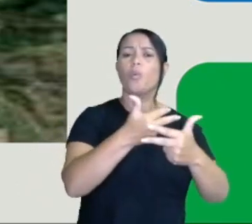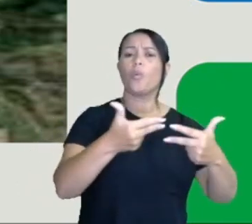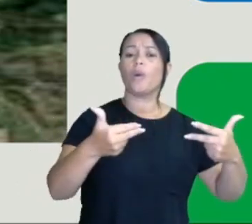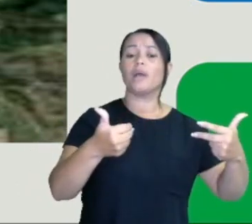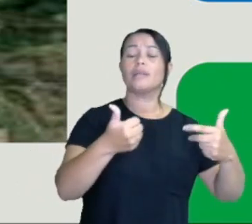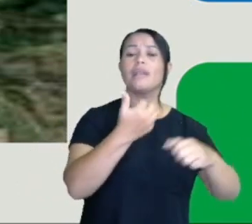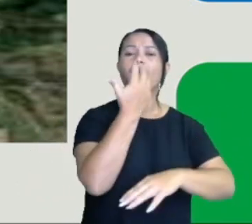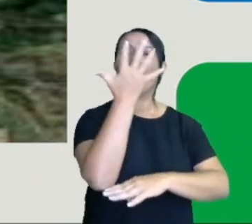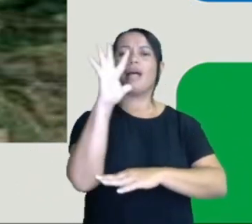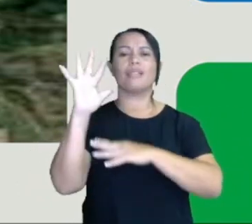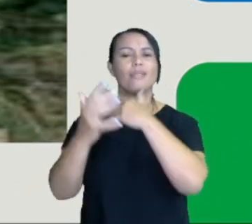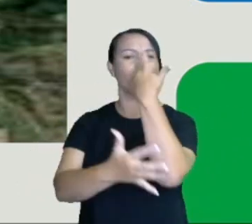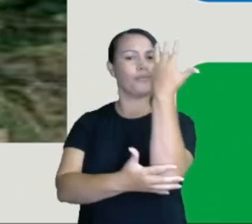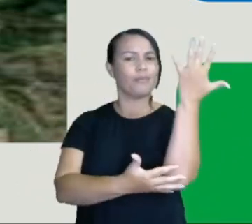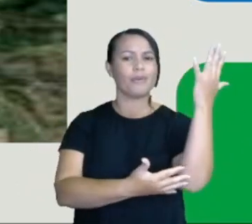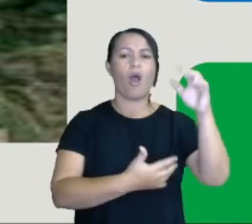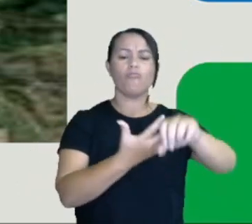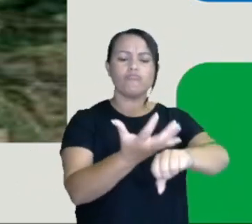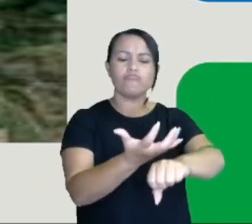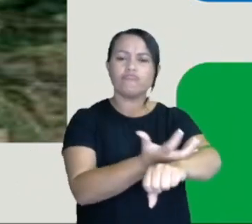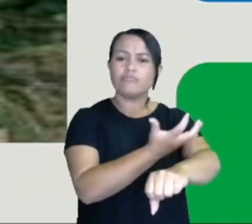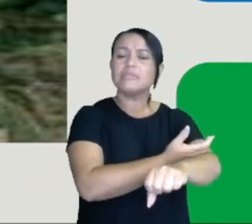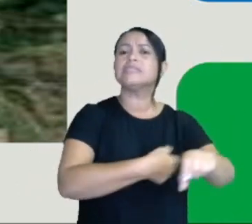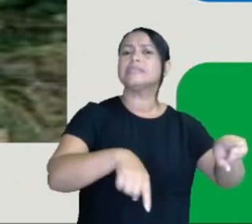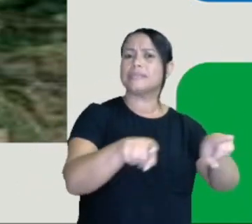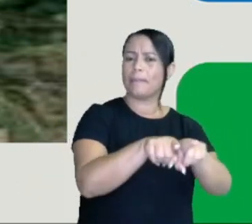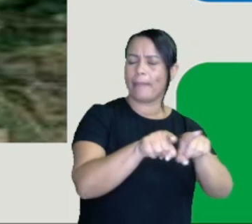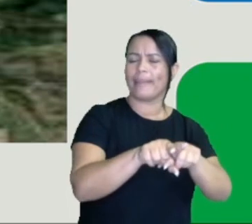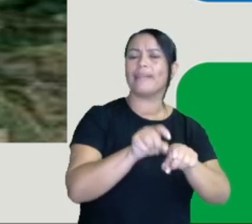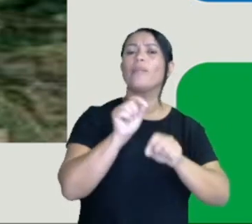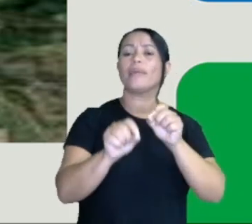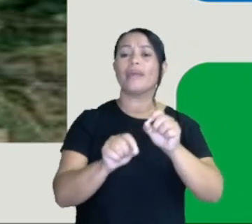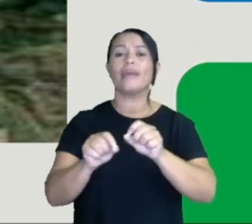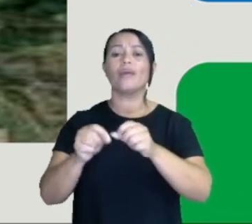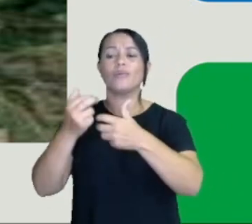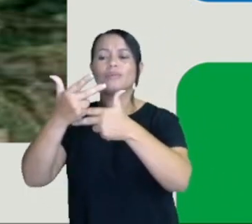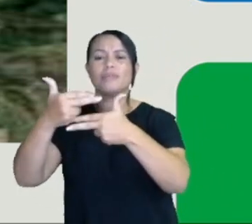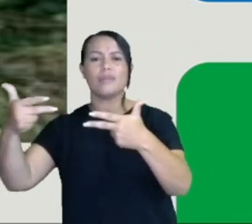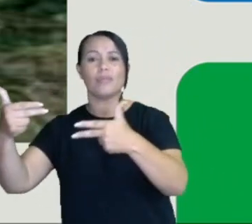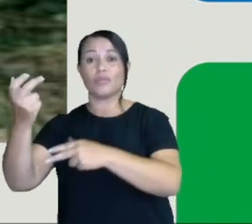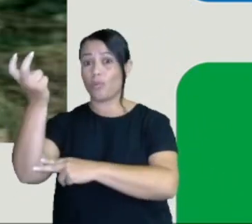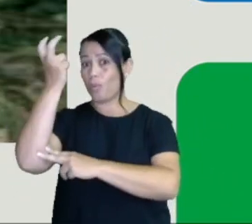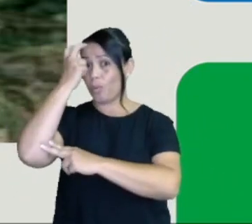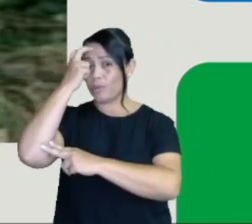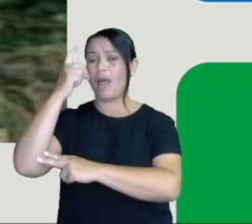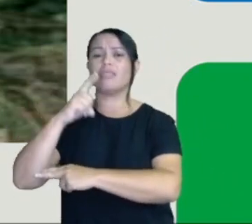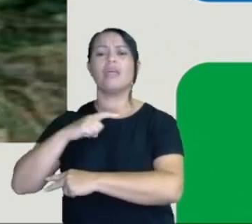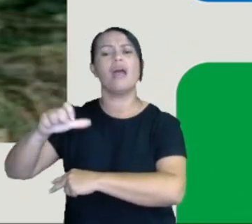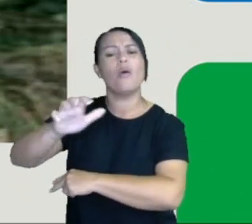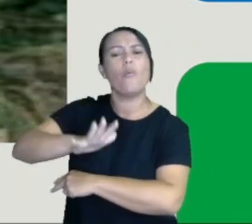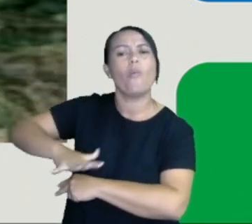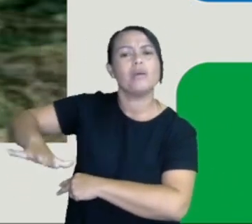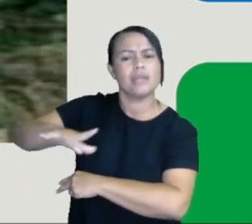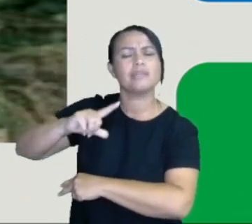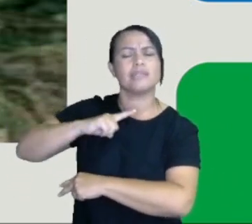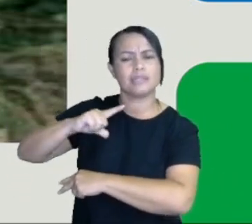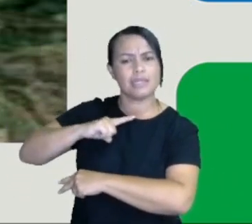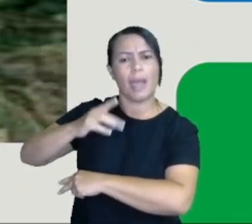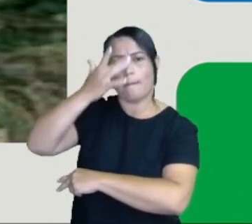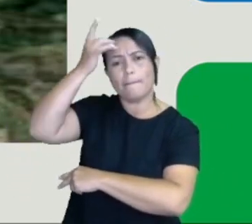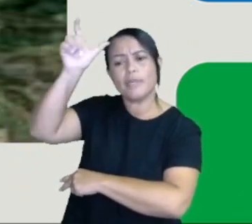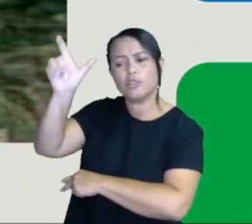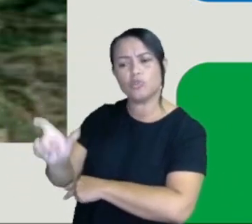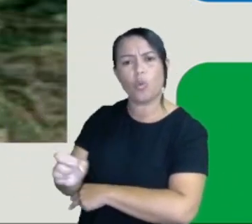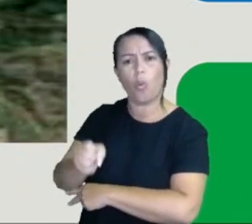de vegetação. E tem os elementos culturais, né? Então, são as áreas em que o homem,